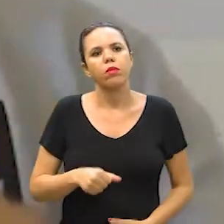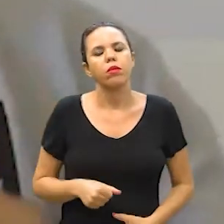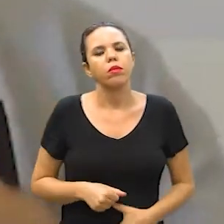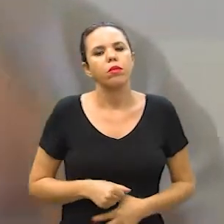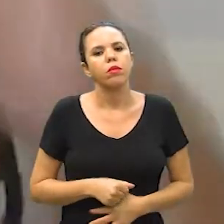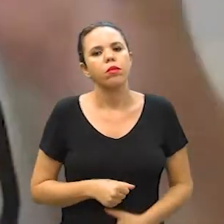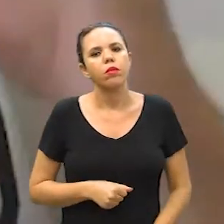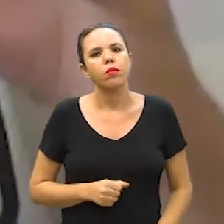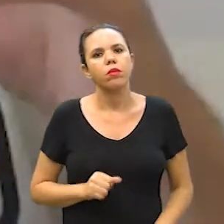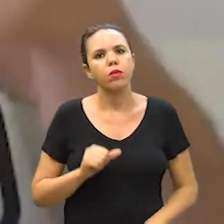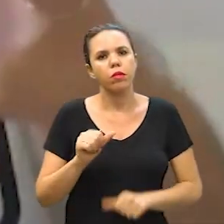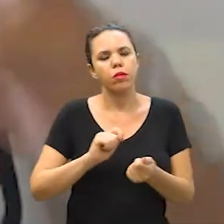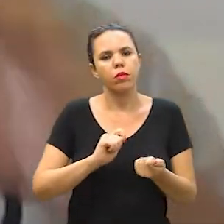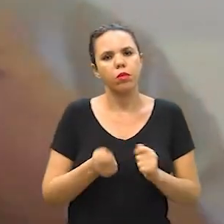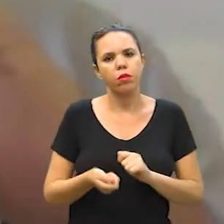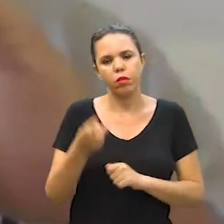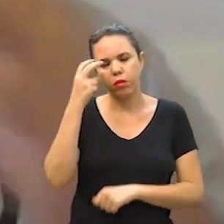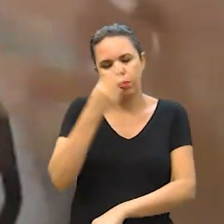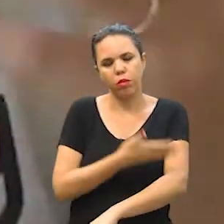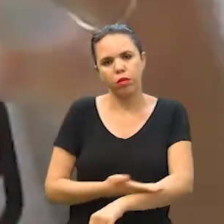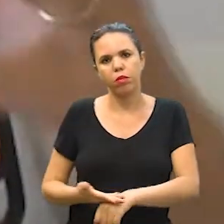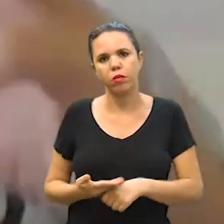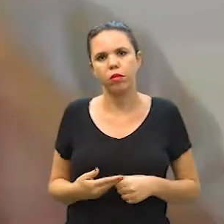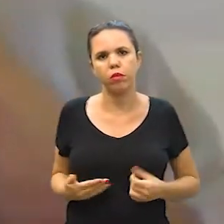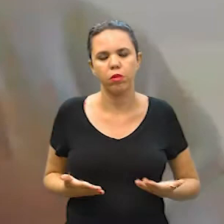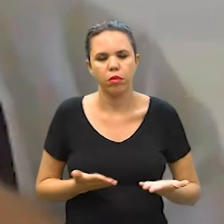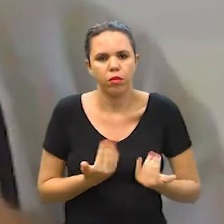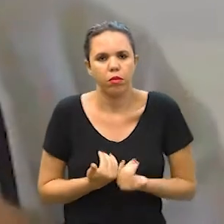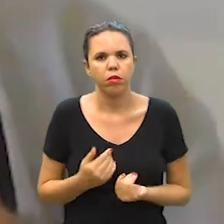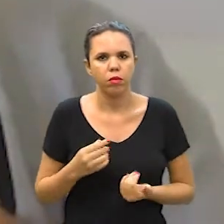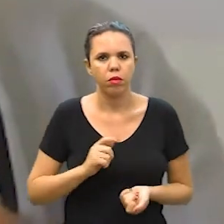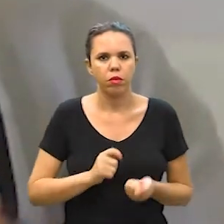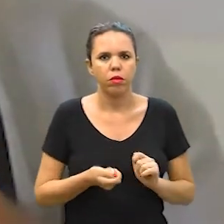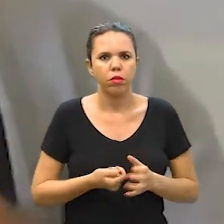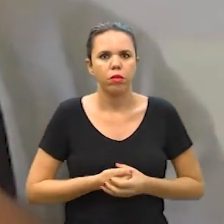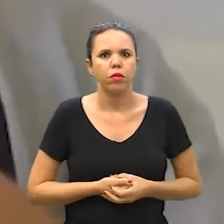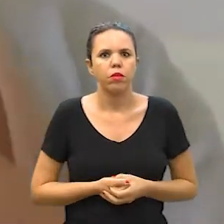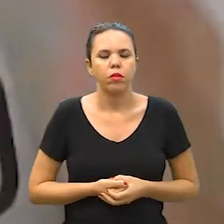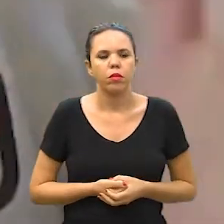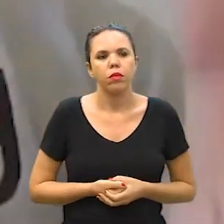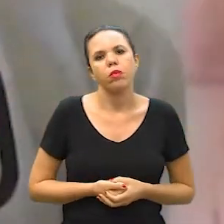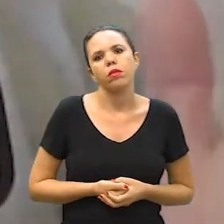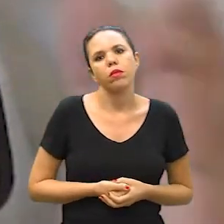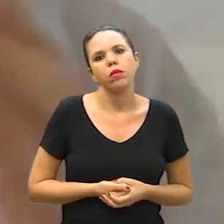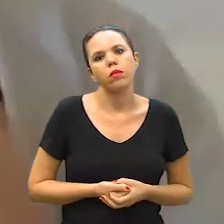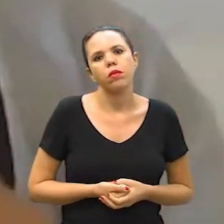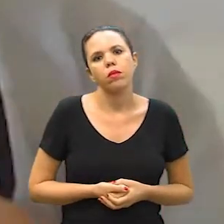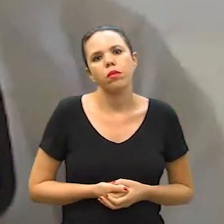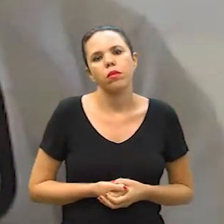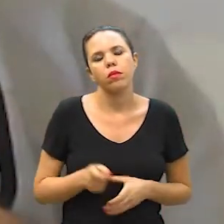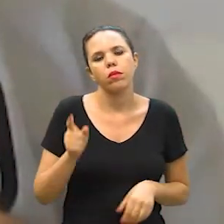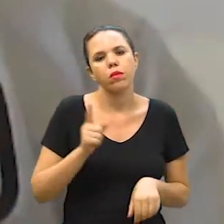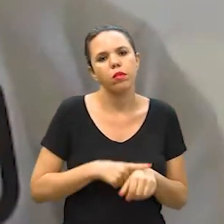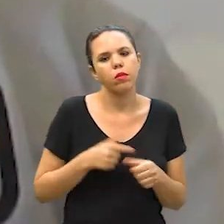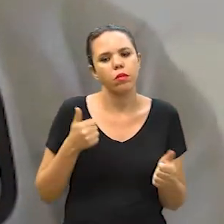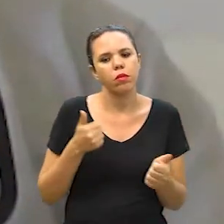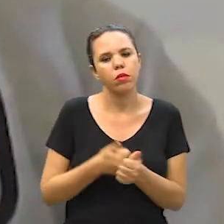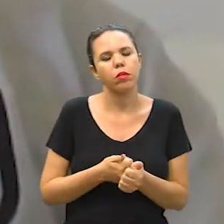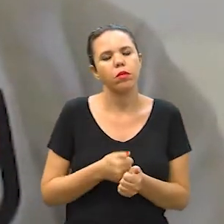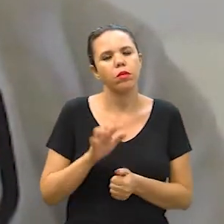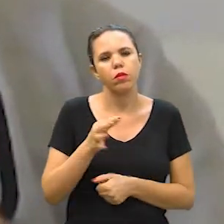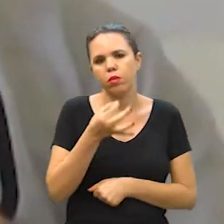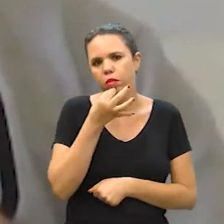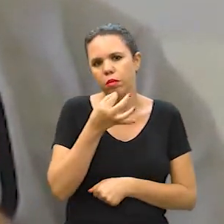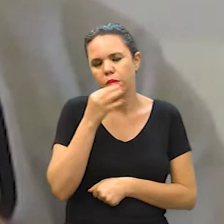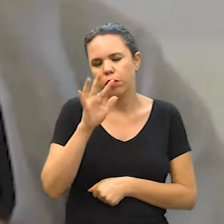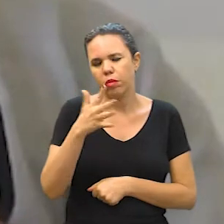pouco o formato da cultura que o jovem tem que se adaptar. O tempo prévio, a gente